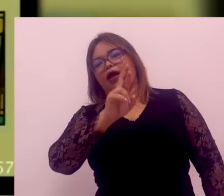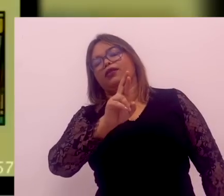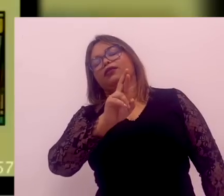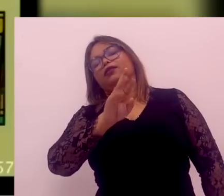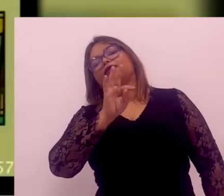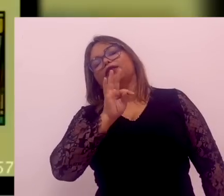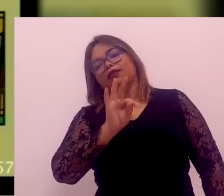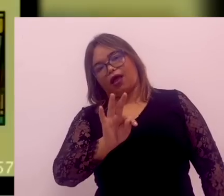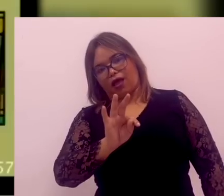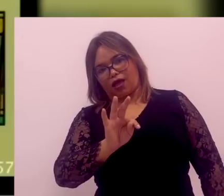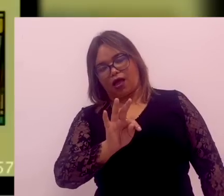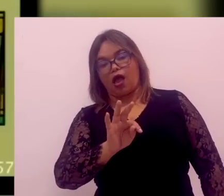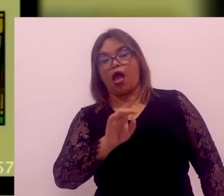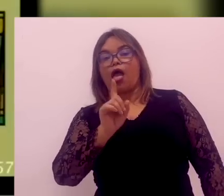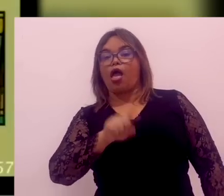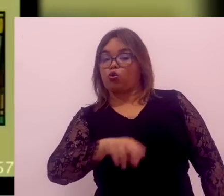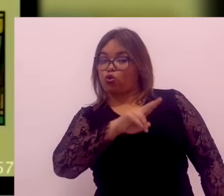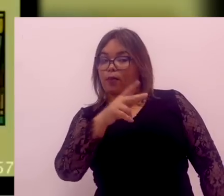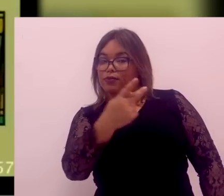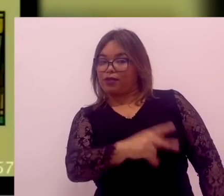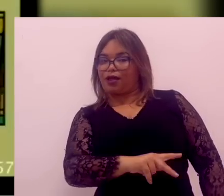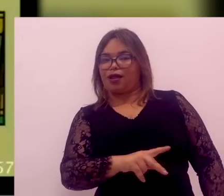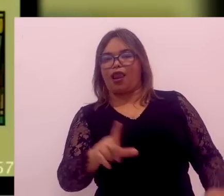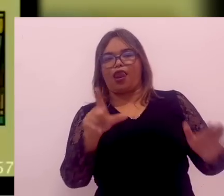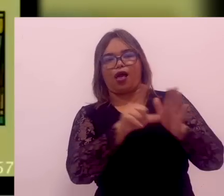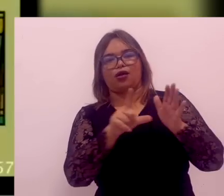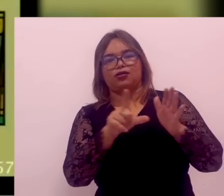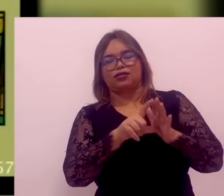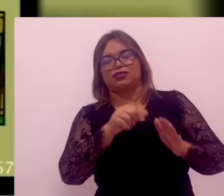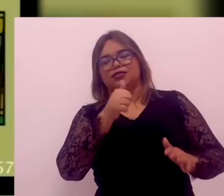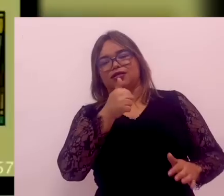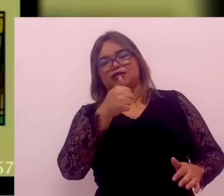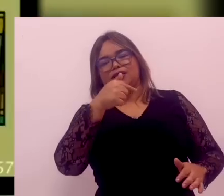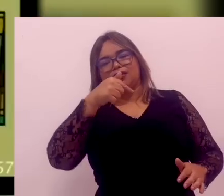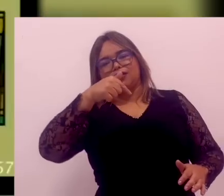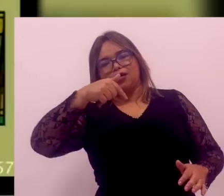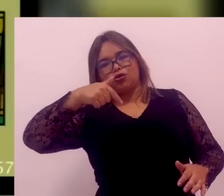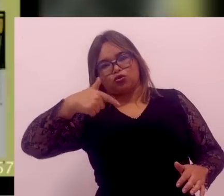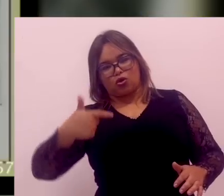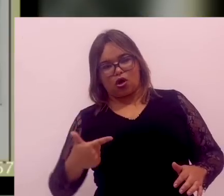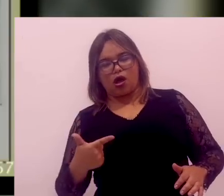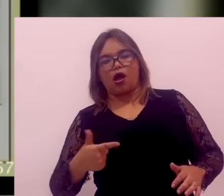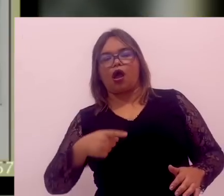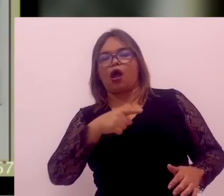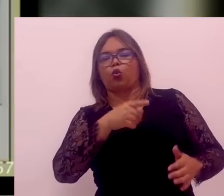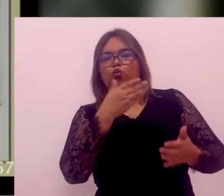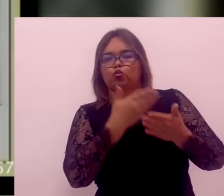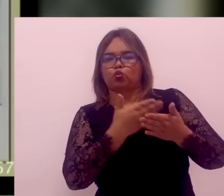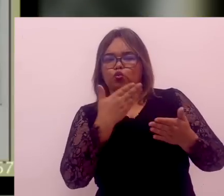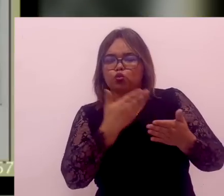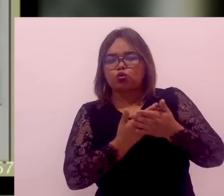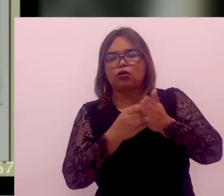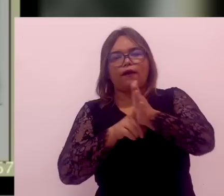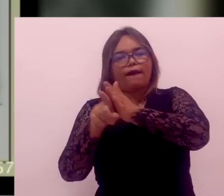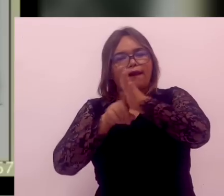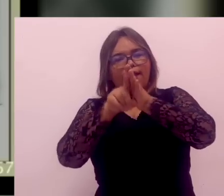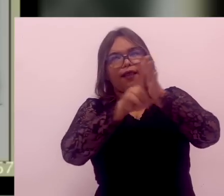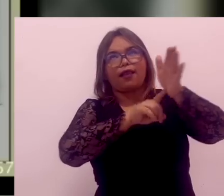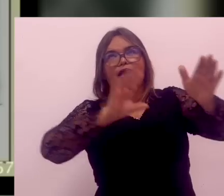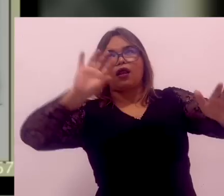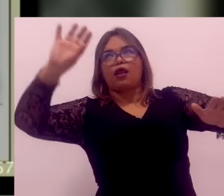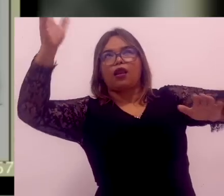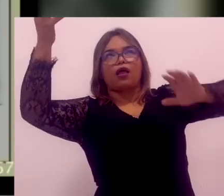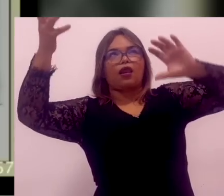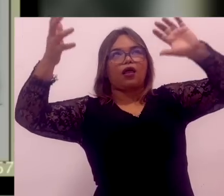interpretar corretamente os símbolos do universo é a obra do sábio e do filósofo. Decifrar a escrita de Deus, Albert Pike